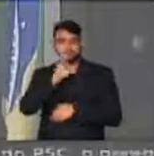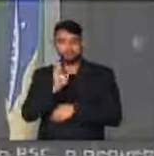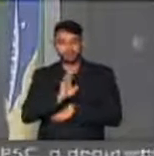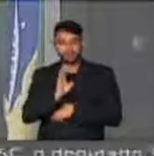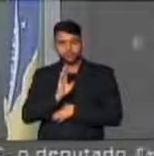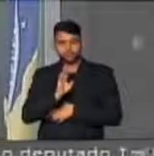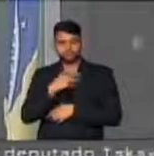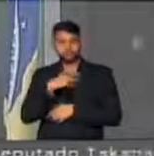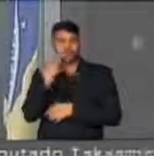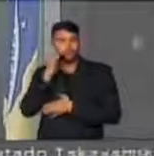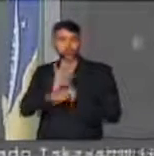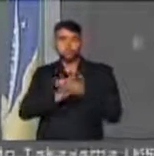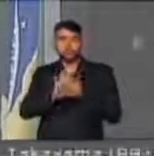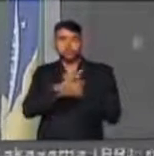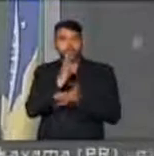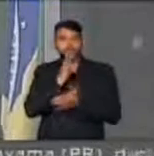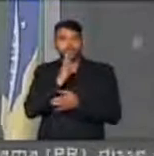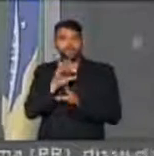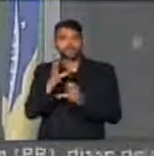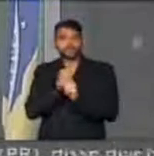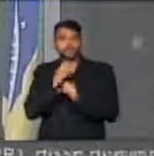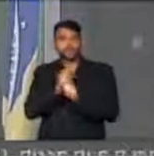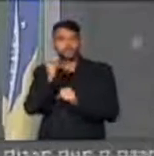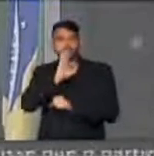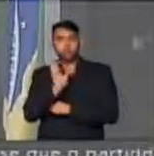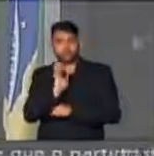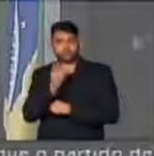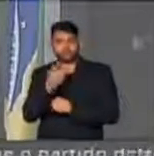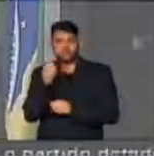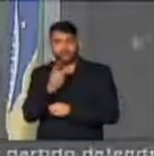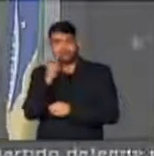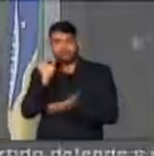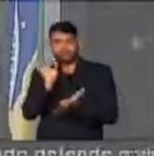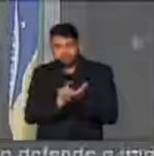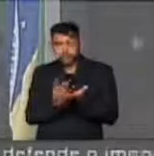República desconhecer o orçamento do Brasil.